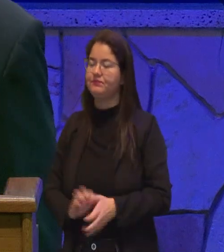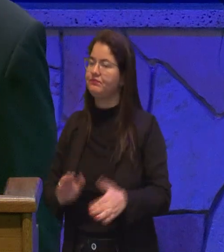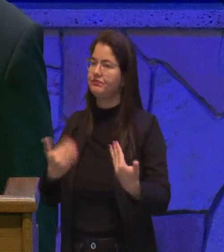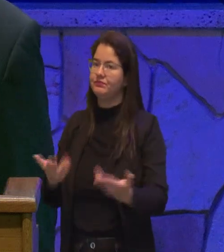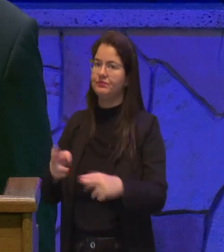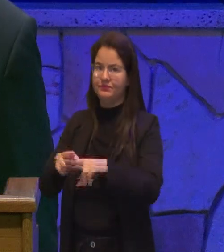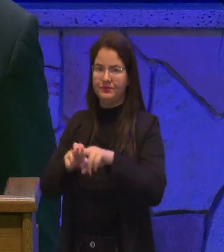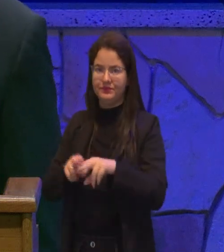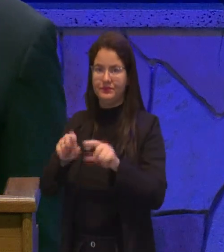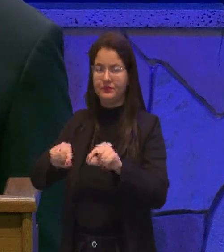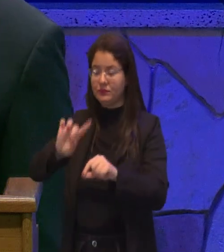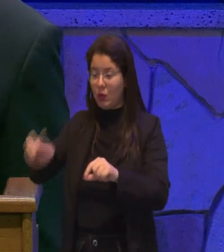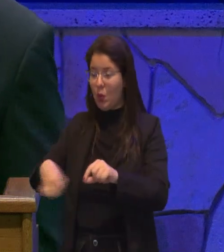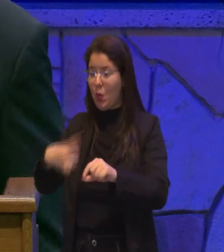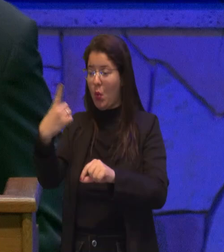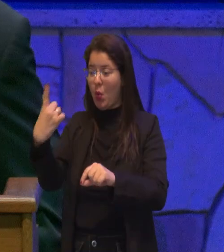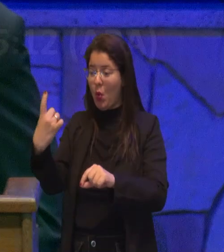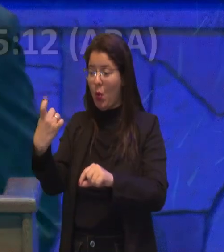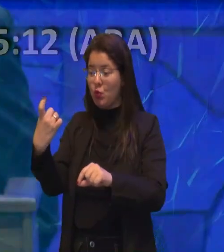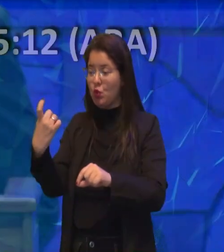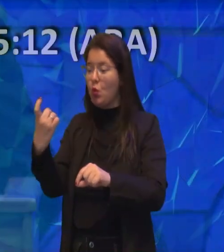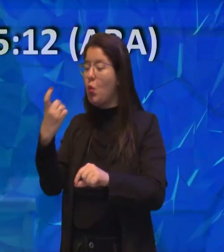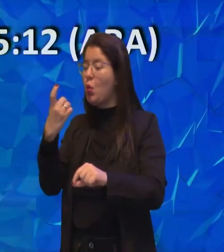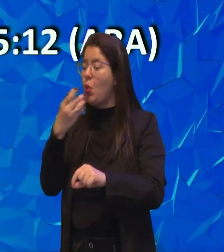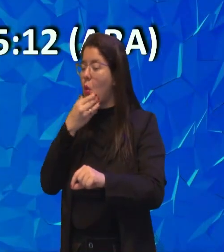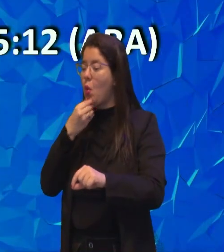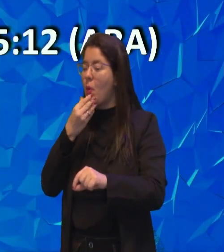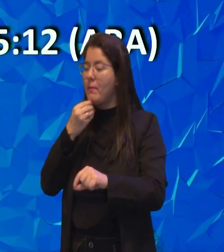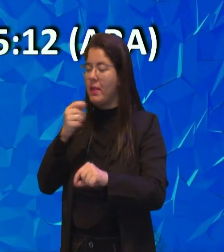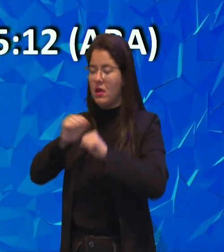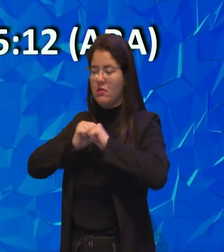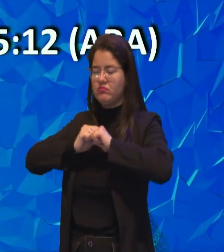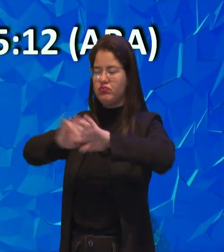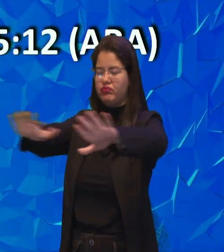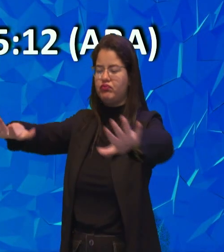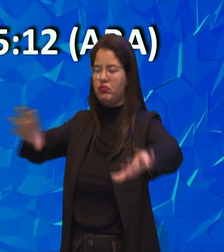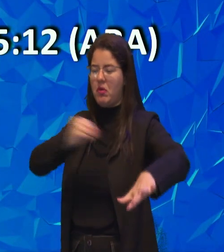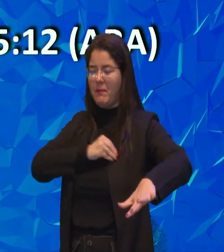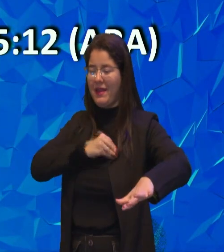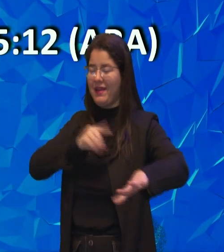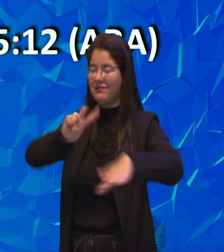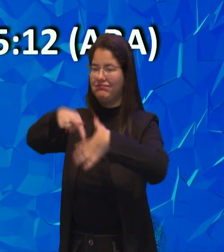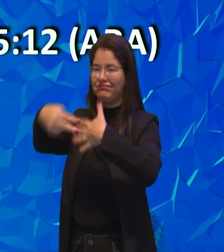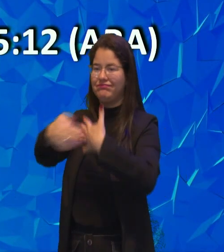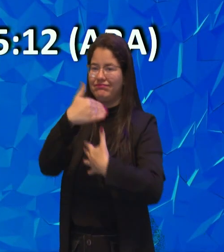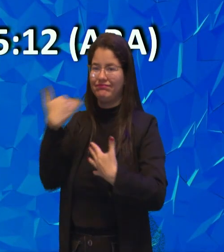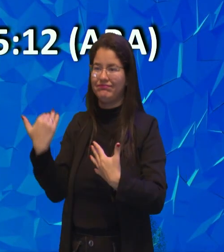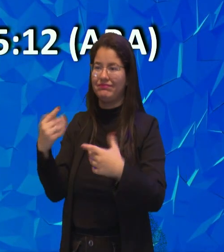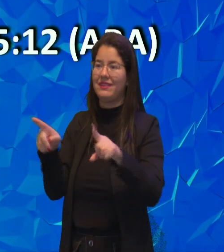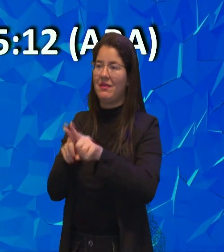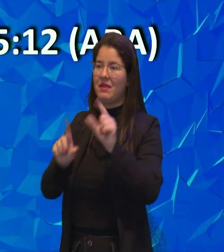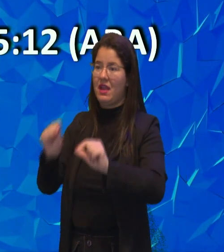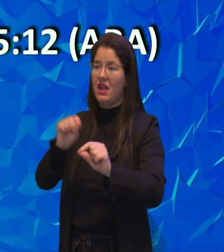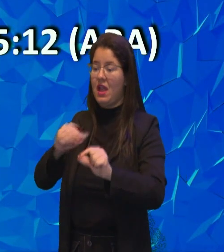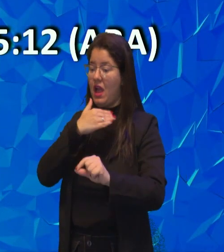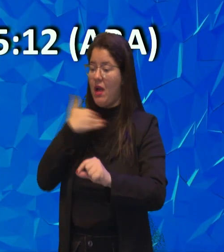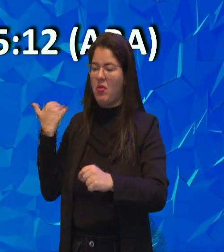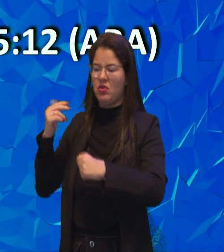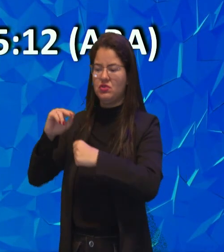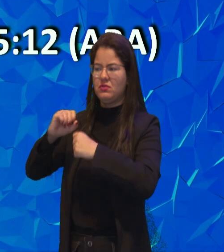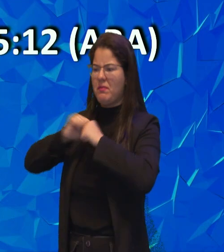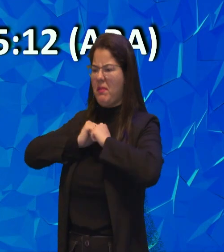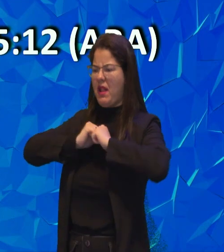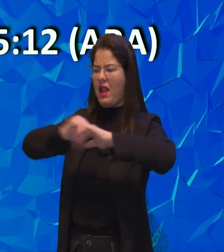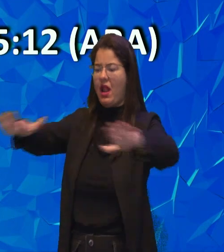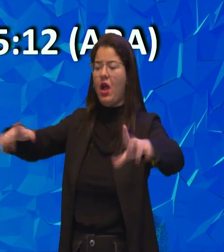Portanto, assim como um só homem entrou o pecado no mundo, e pelo pecado a morte, assim também a morte passou a todos os homens,